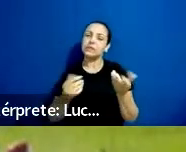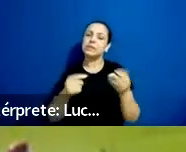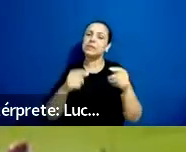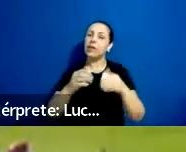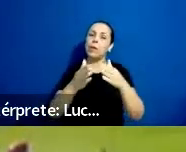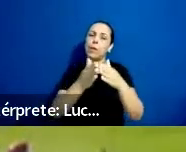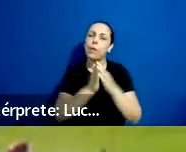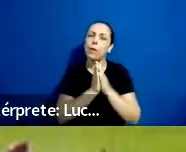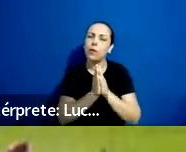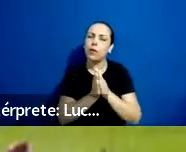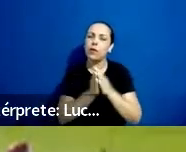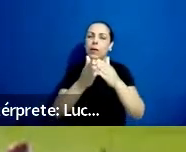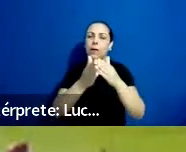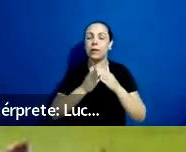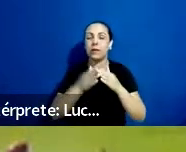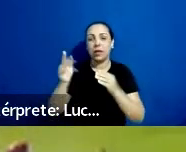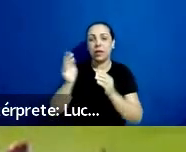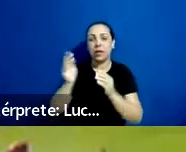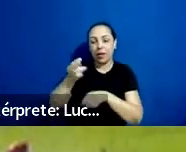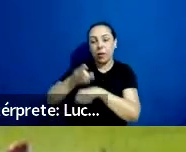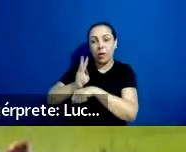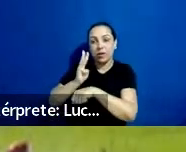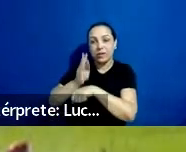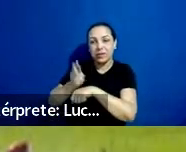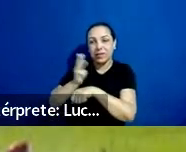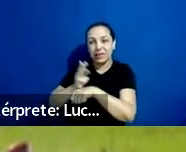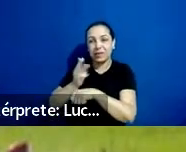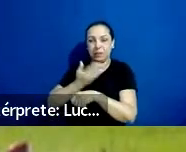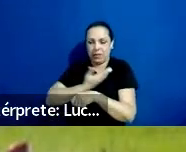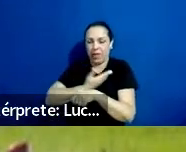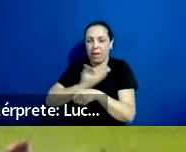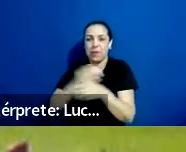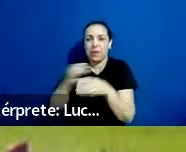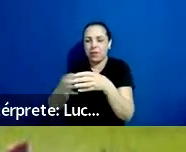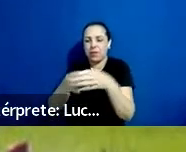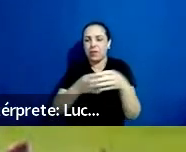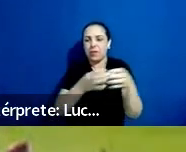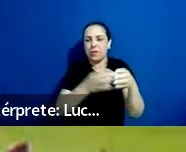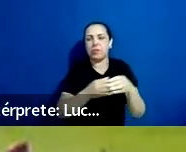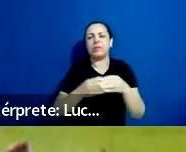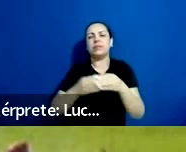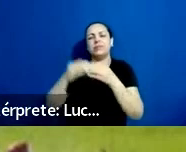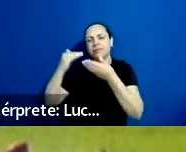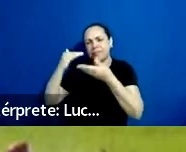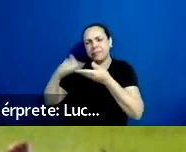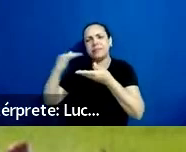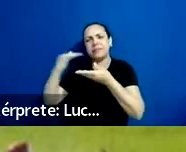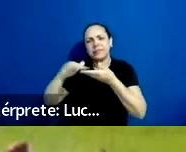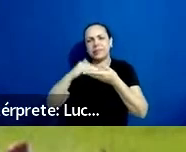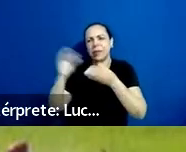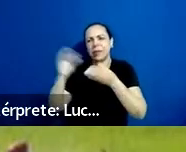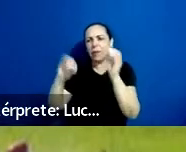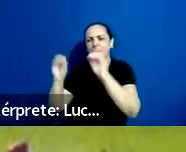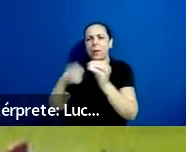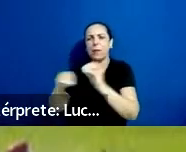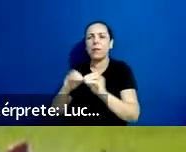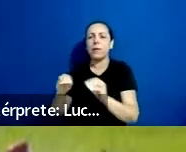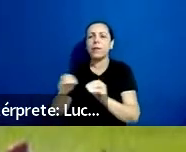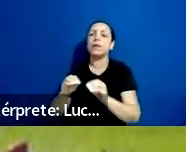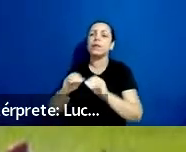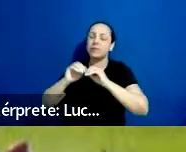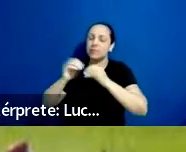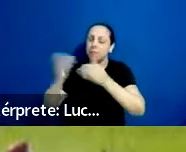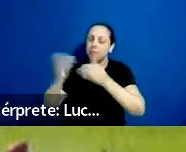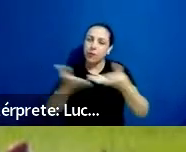lá no grupo da família, no grupo dos amigos, no grupo das pessoas que vocês amam, né? Para que elas também possam saber um